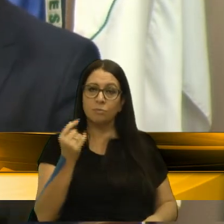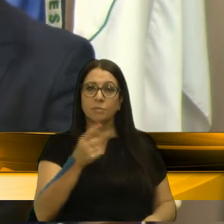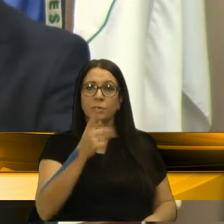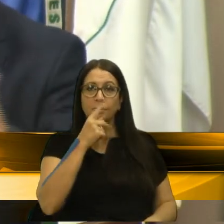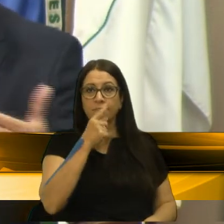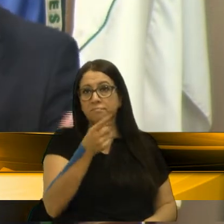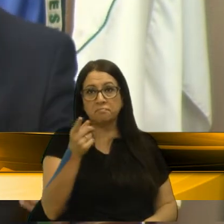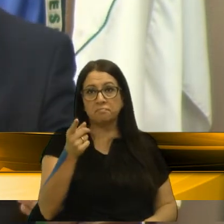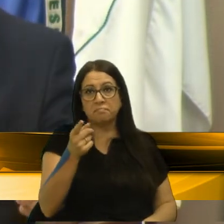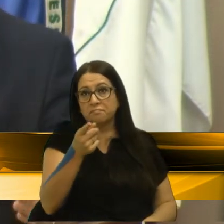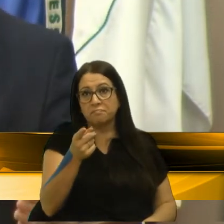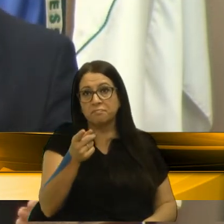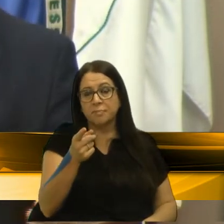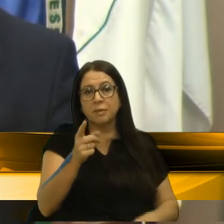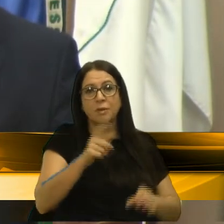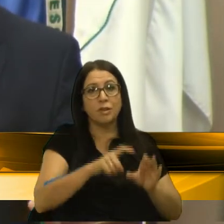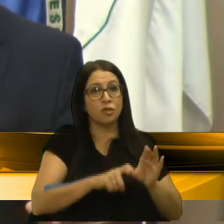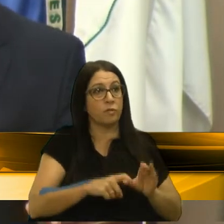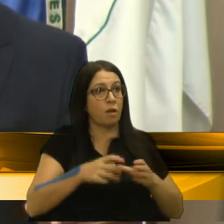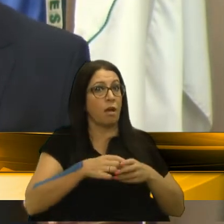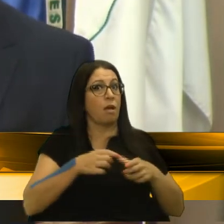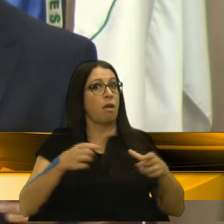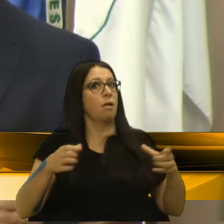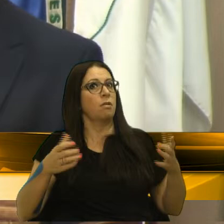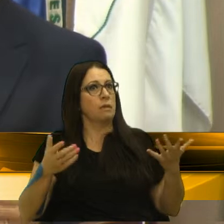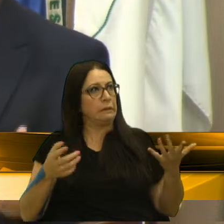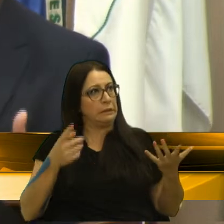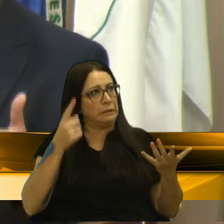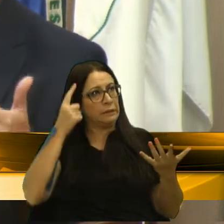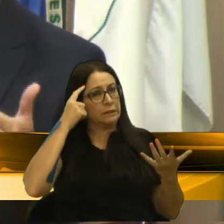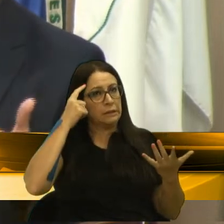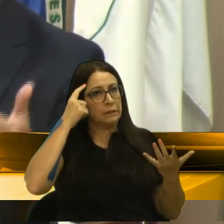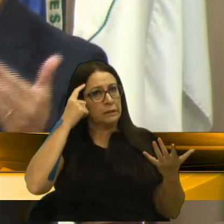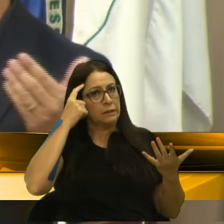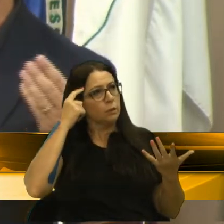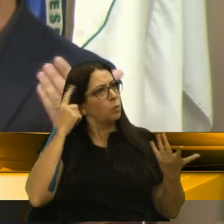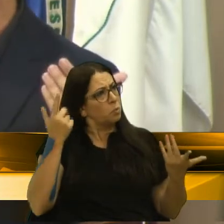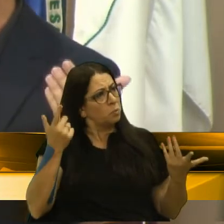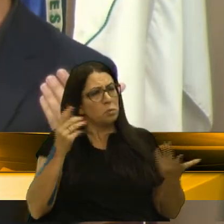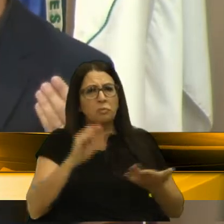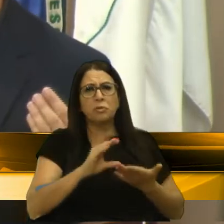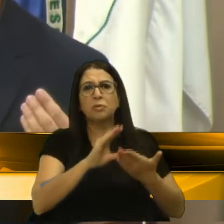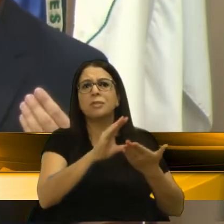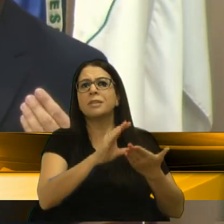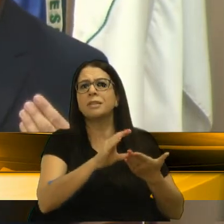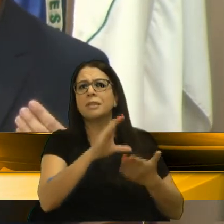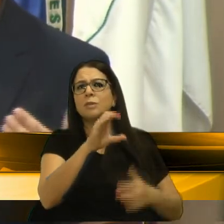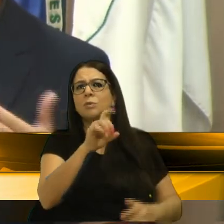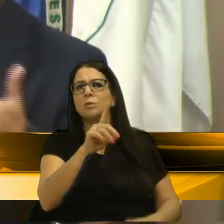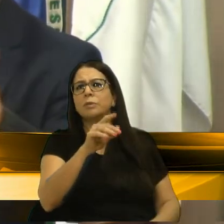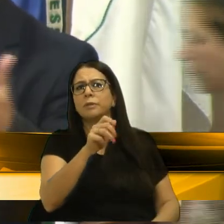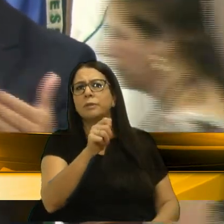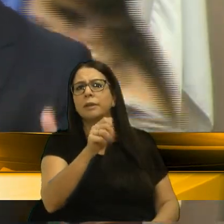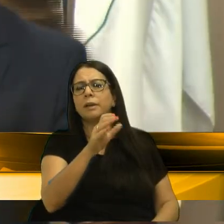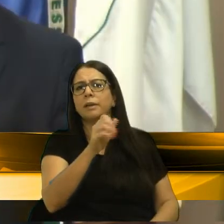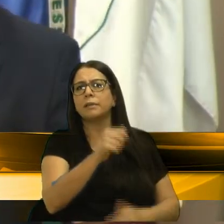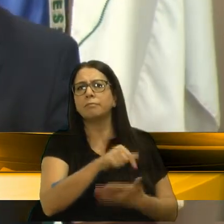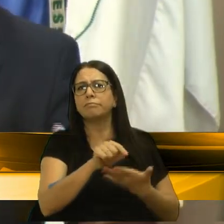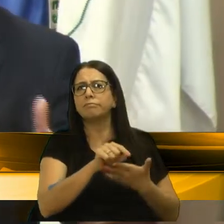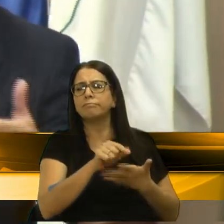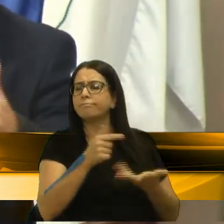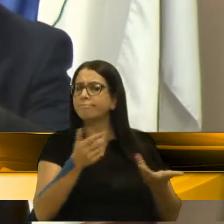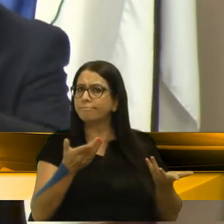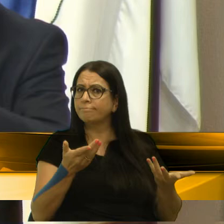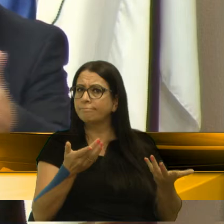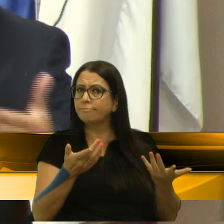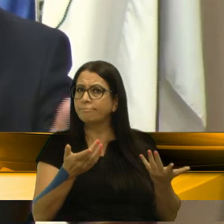que com essa dívida enorme aí da Codeca, eu fico pensando, onde é que estavam os conselheiros da Codeca, esse pessoal